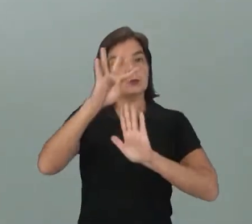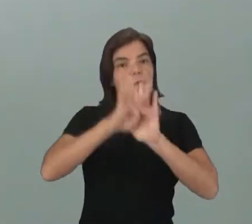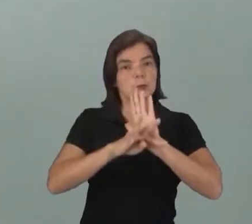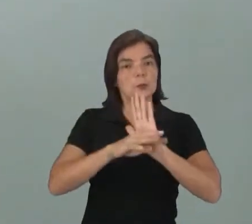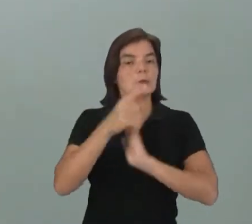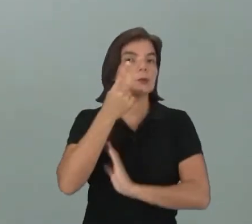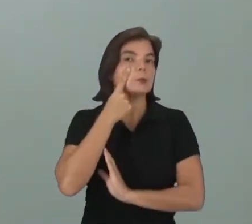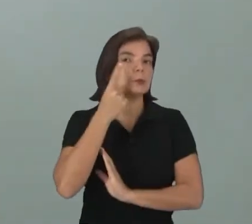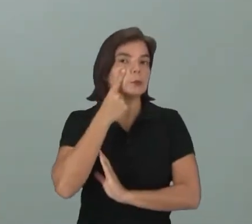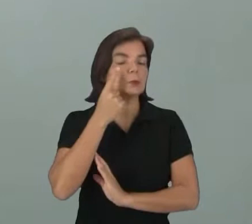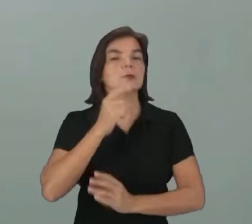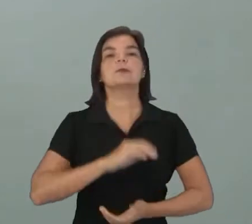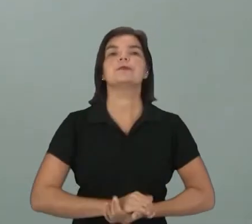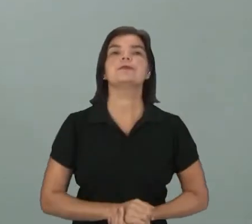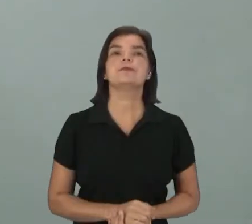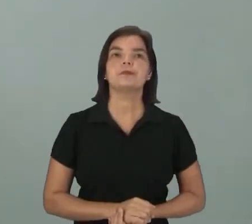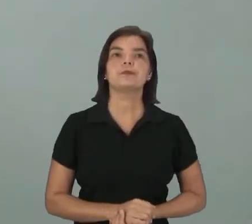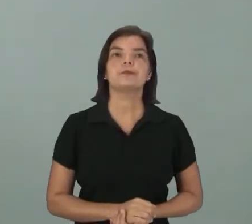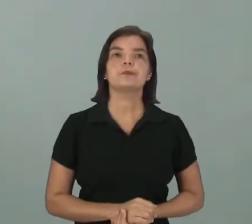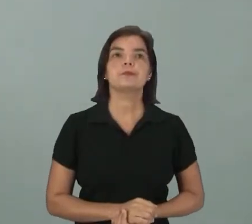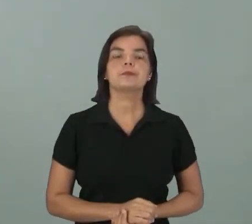texto. Observe.